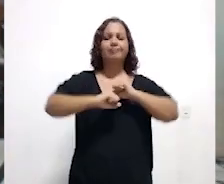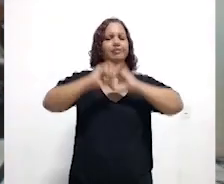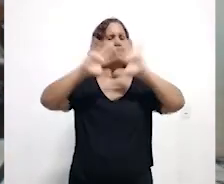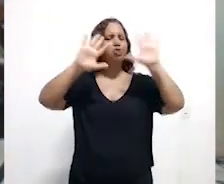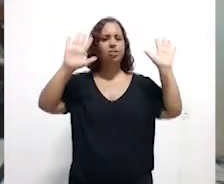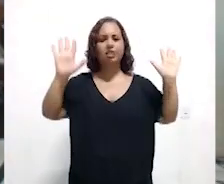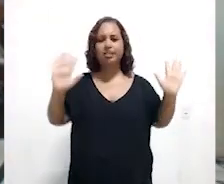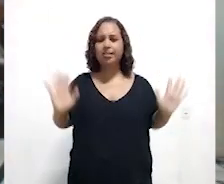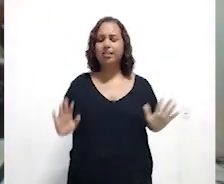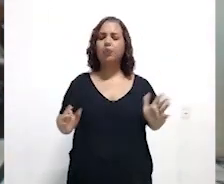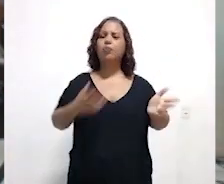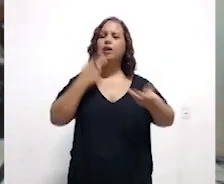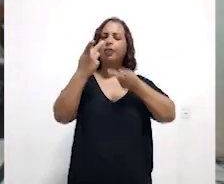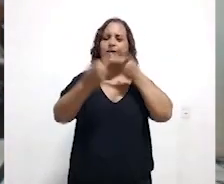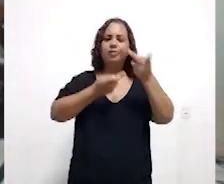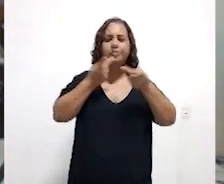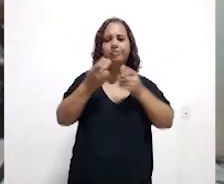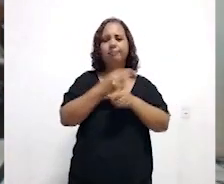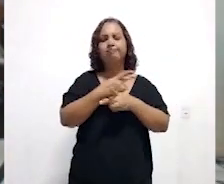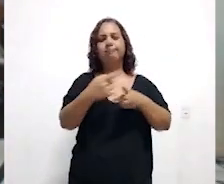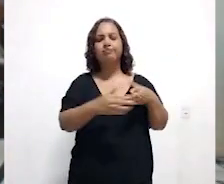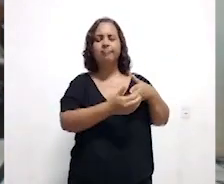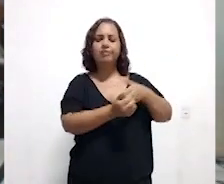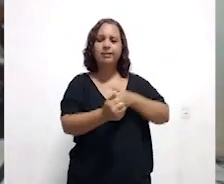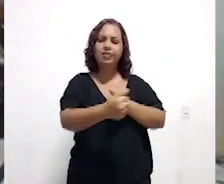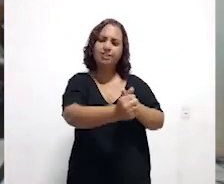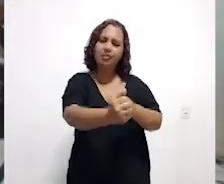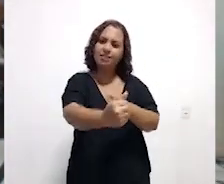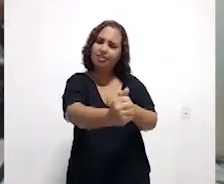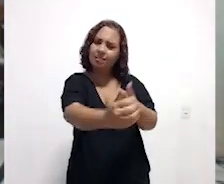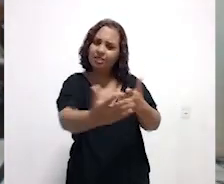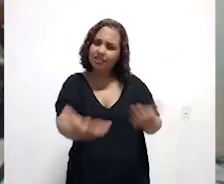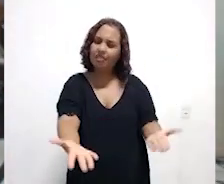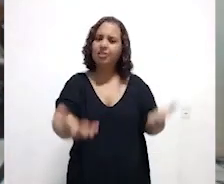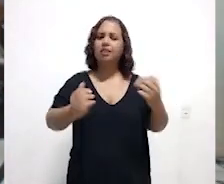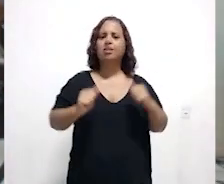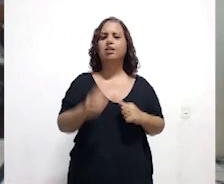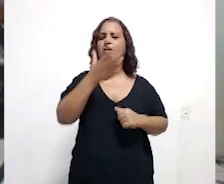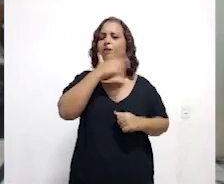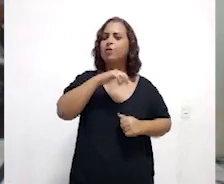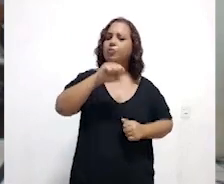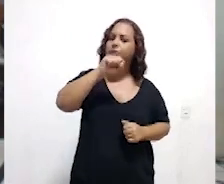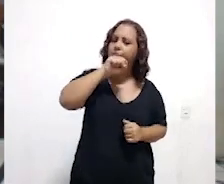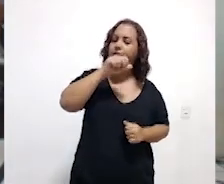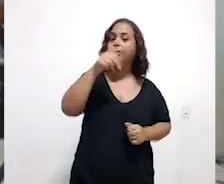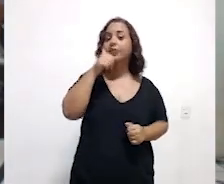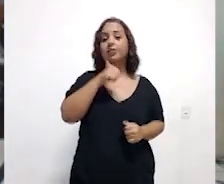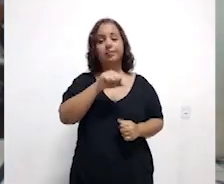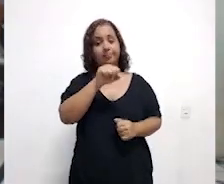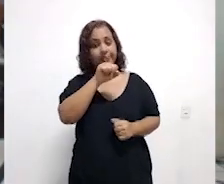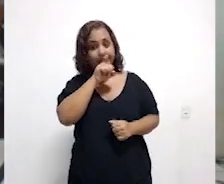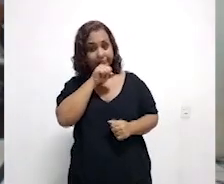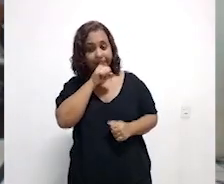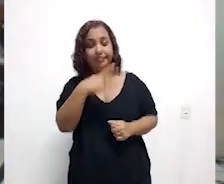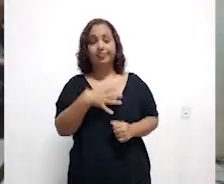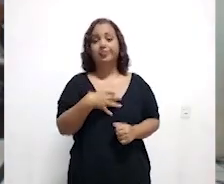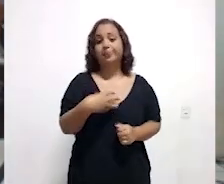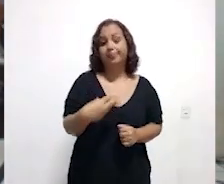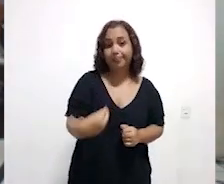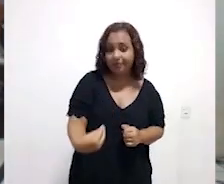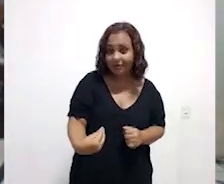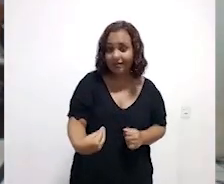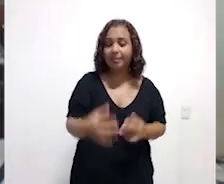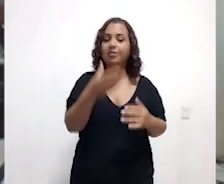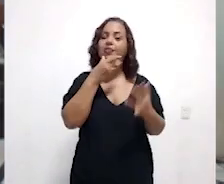que dê direção para os pais, as mães, os filhos,